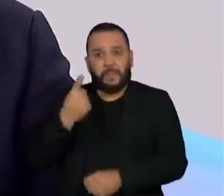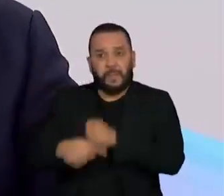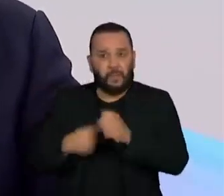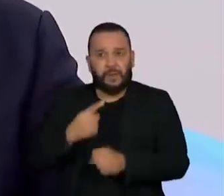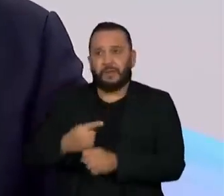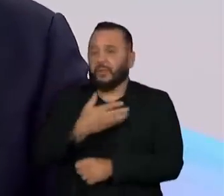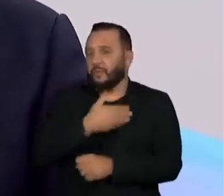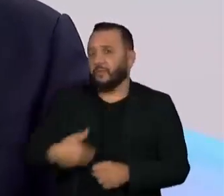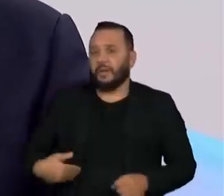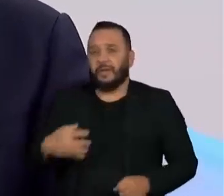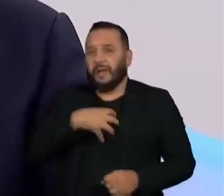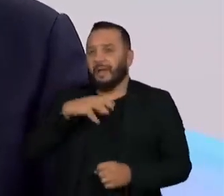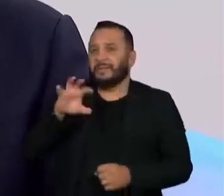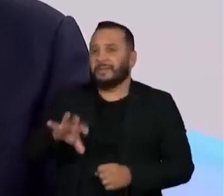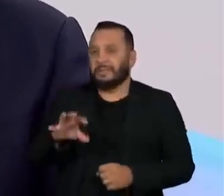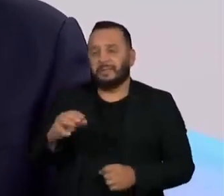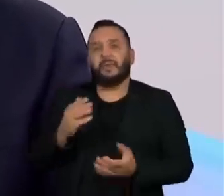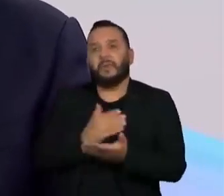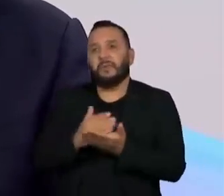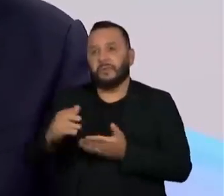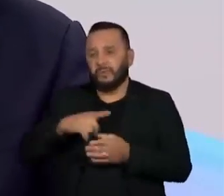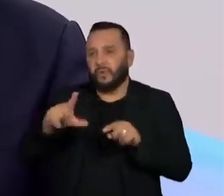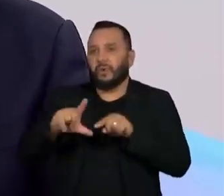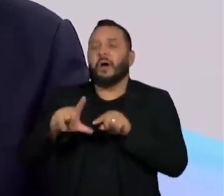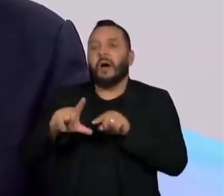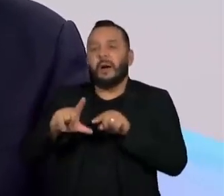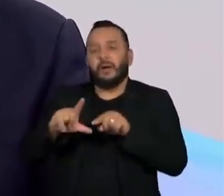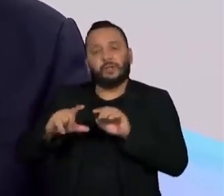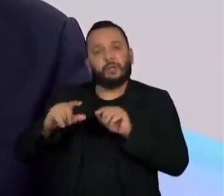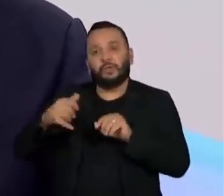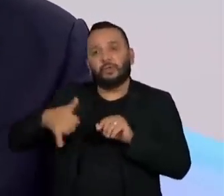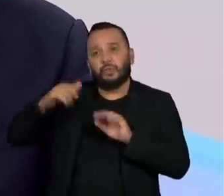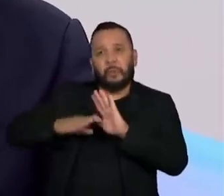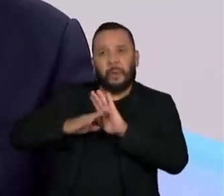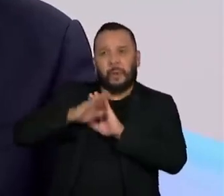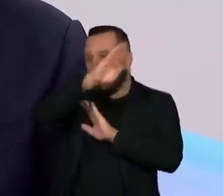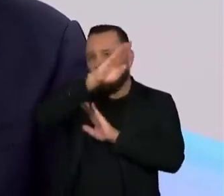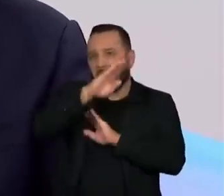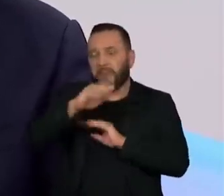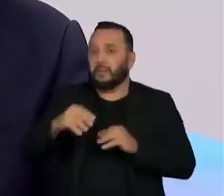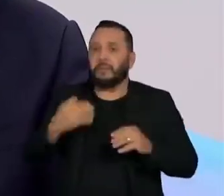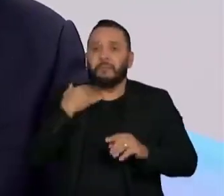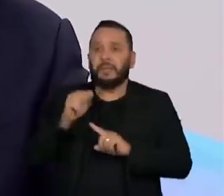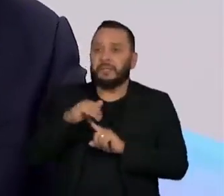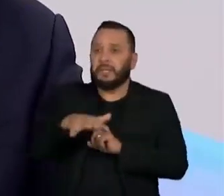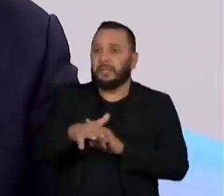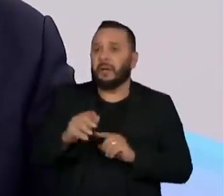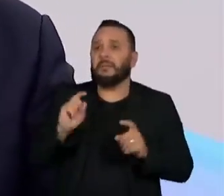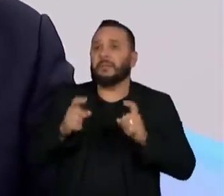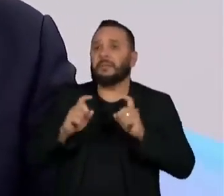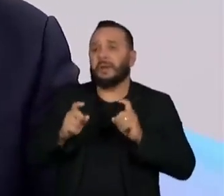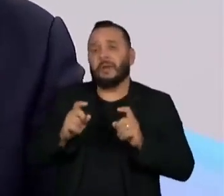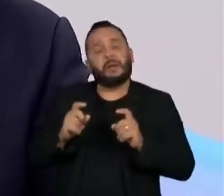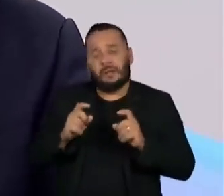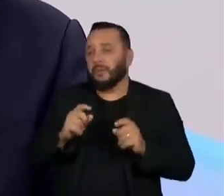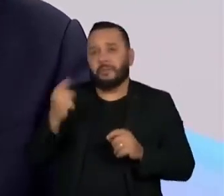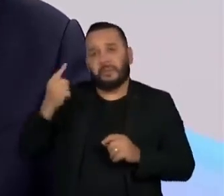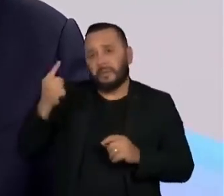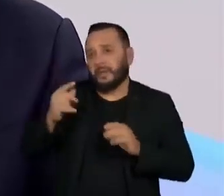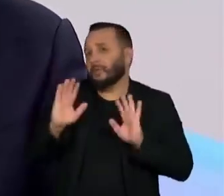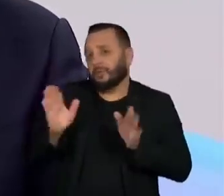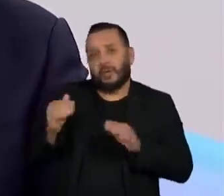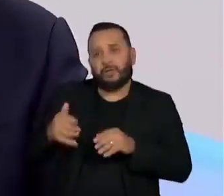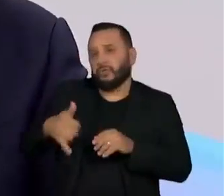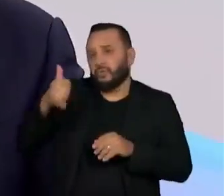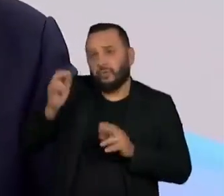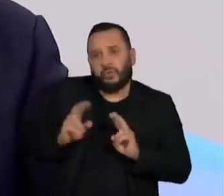de governo começaram com aumento de juros com exceção de 2006 e basicamente que o banco central fez na primeira reunião foi manter o juros que já vinha e